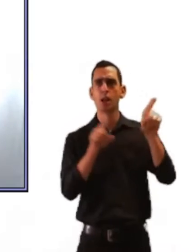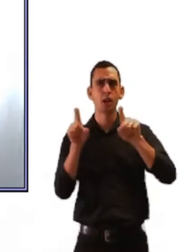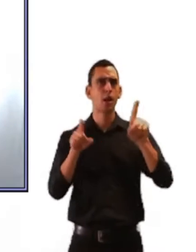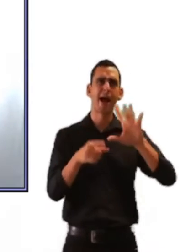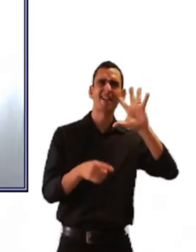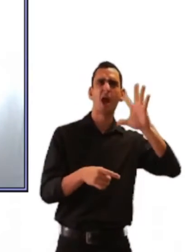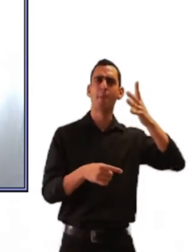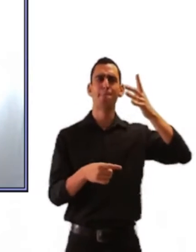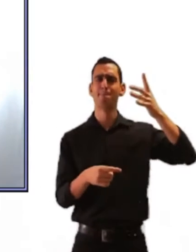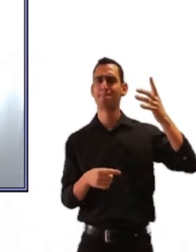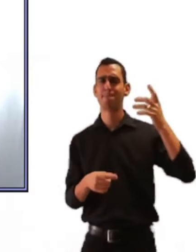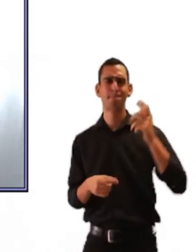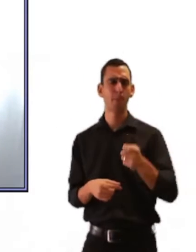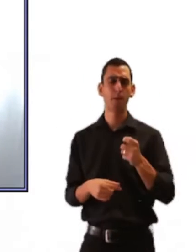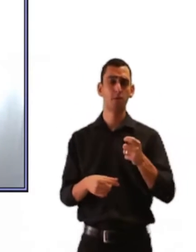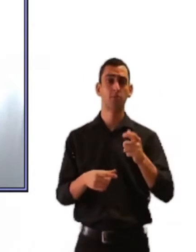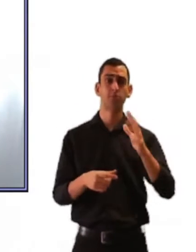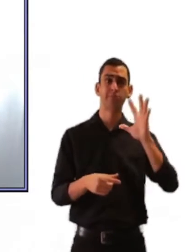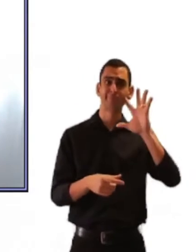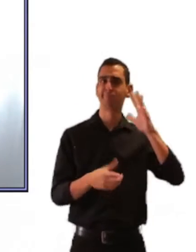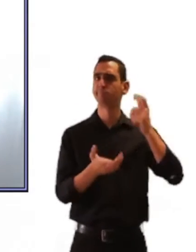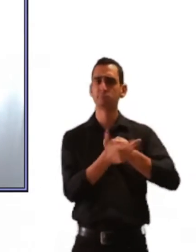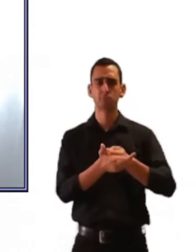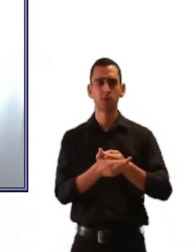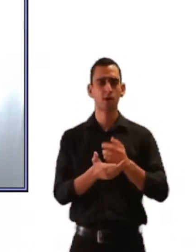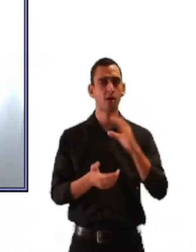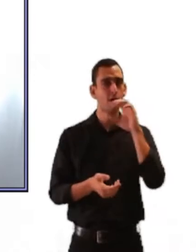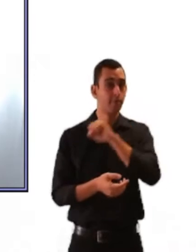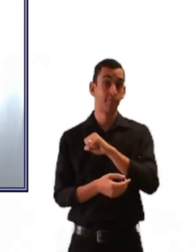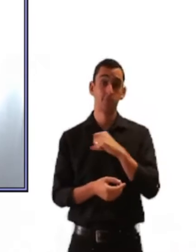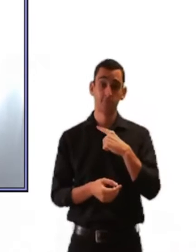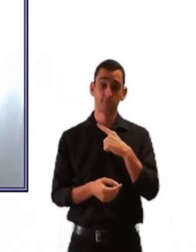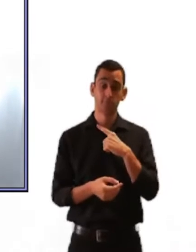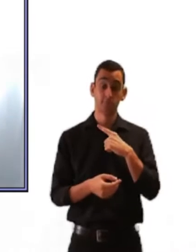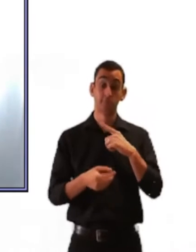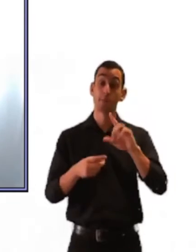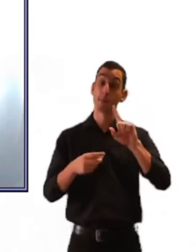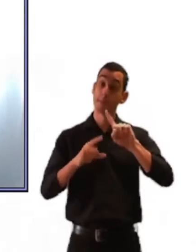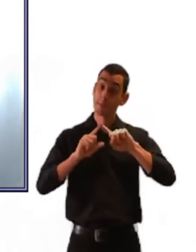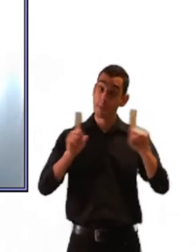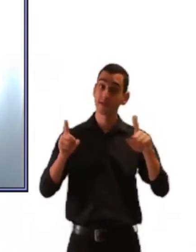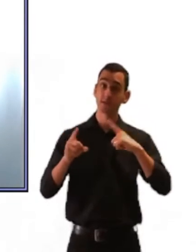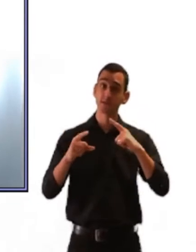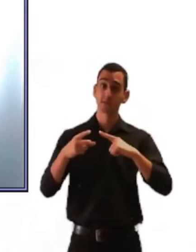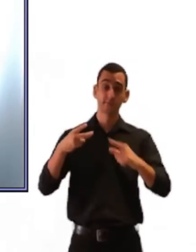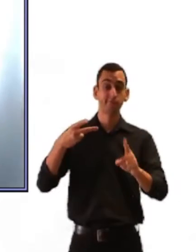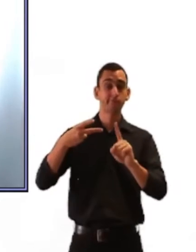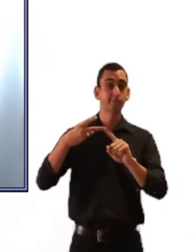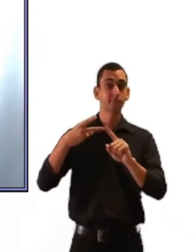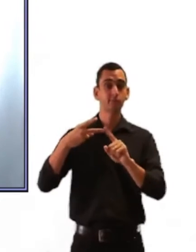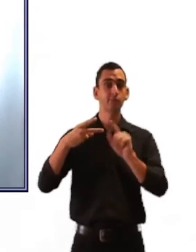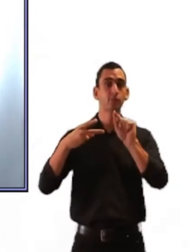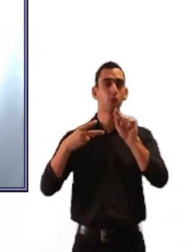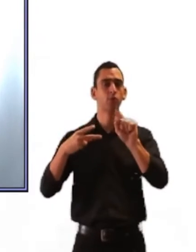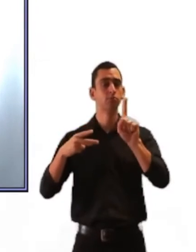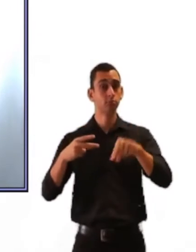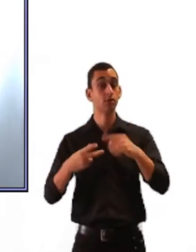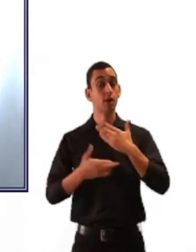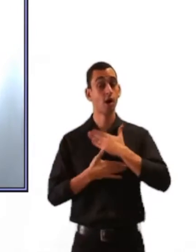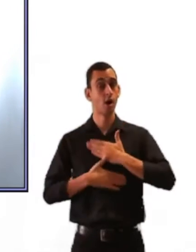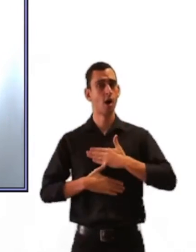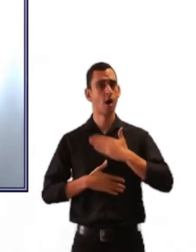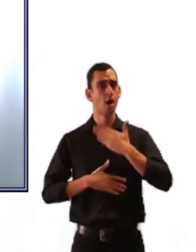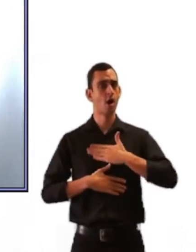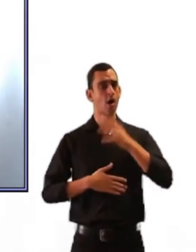A segunda forma de pensar é essa devagar, é uma forma mais lenta e mais deliberativa.